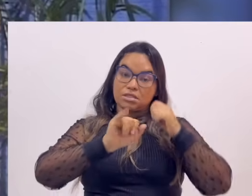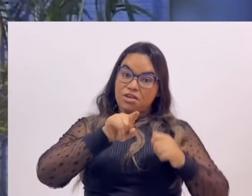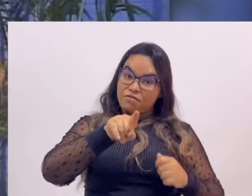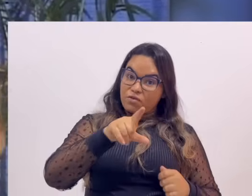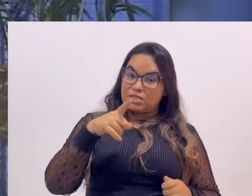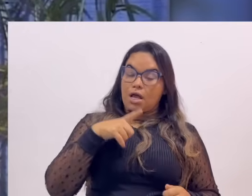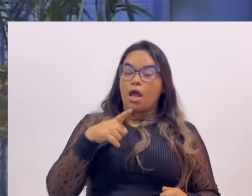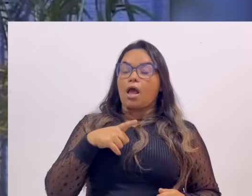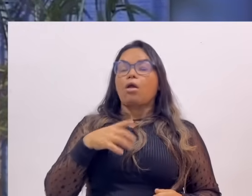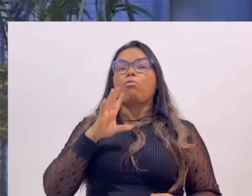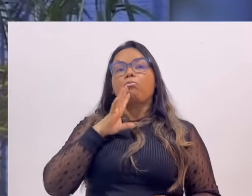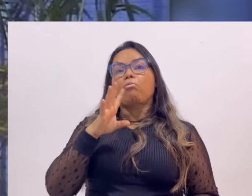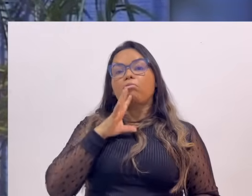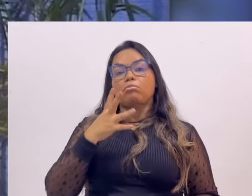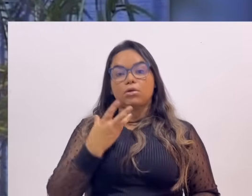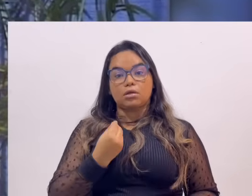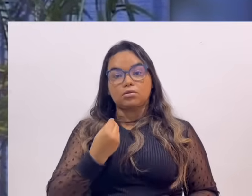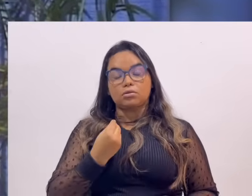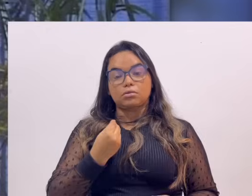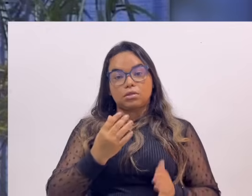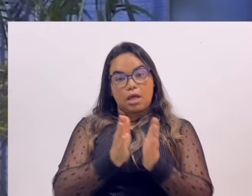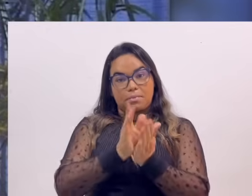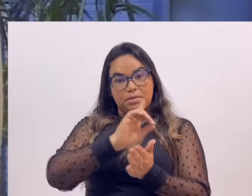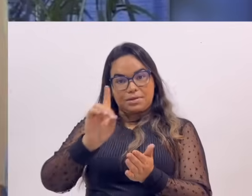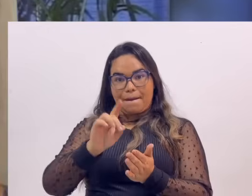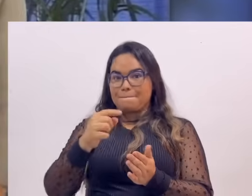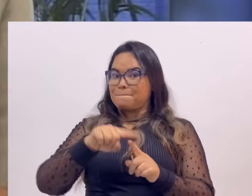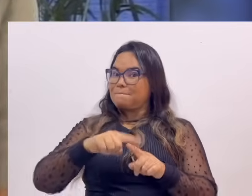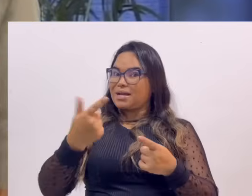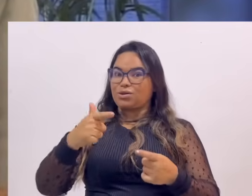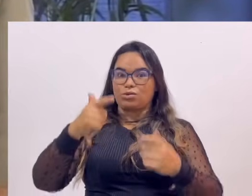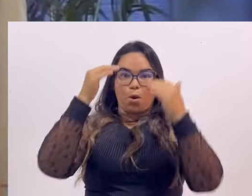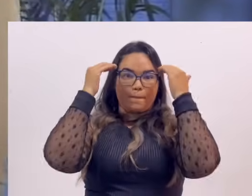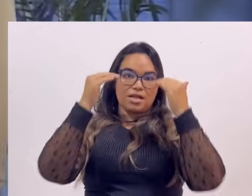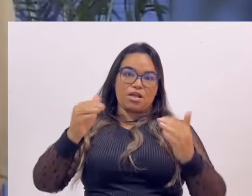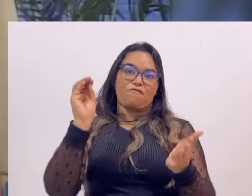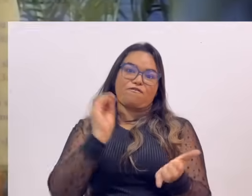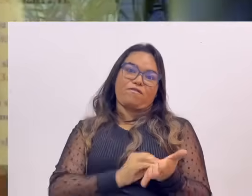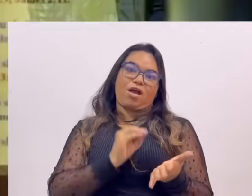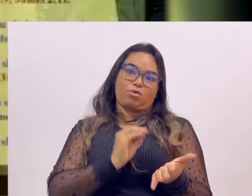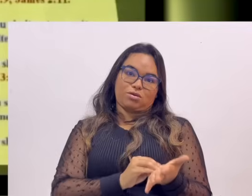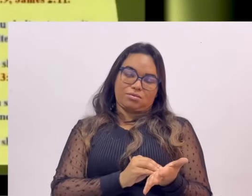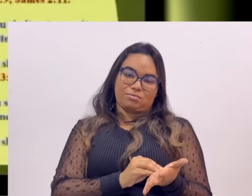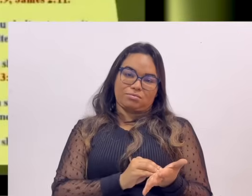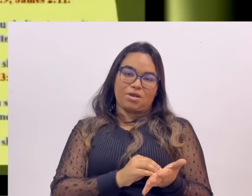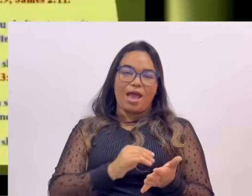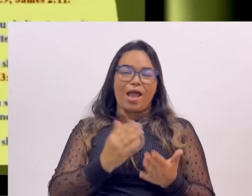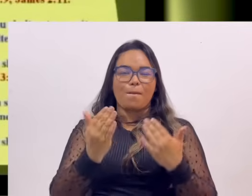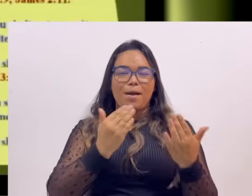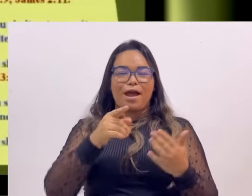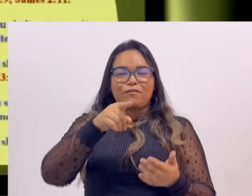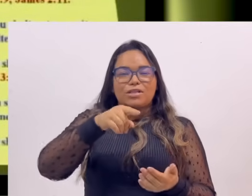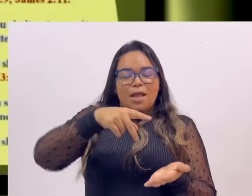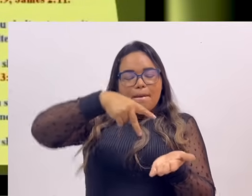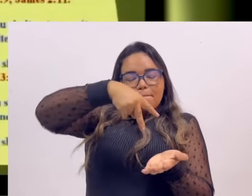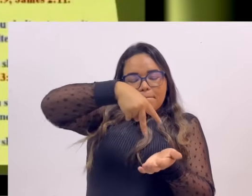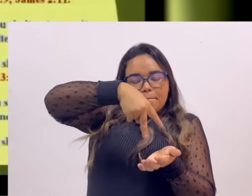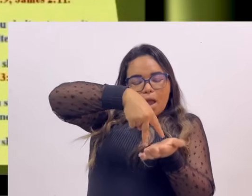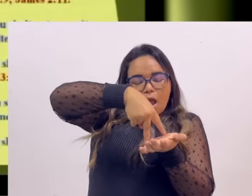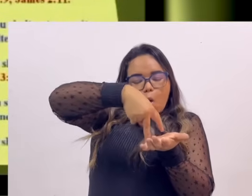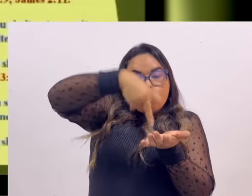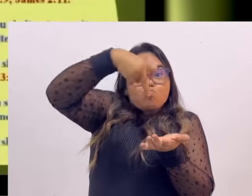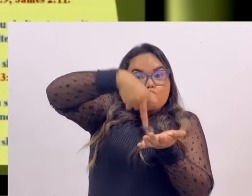evangelho sem obediência, você tem o evangelho pela metade. Então, você está em pé sobre uma perna só e vai cair.